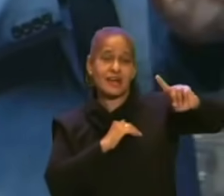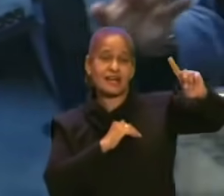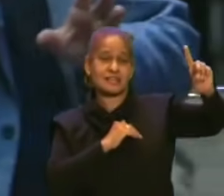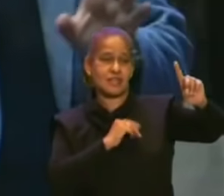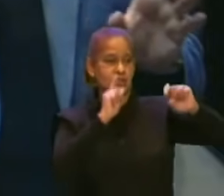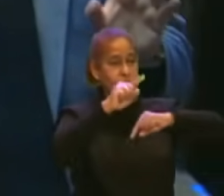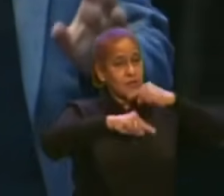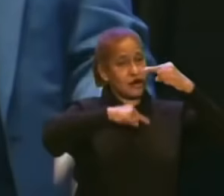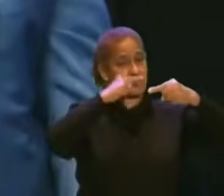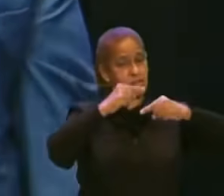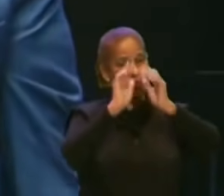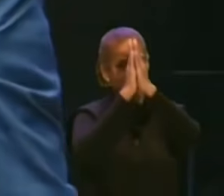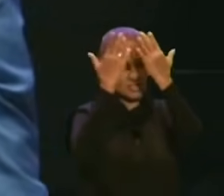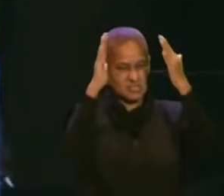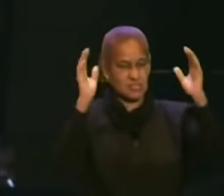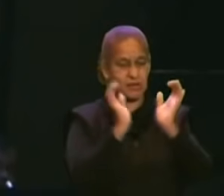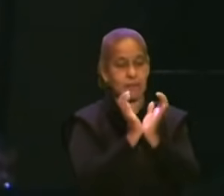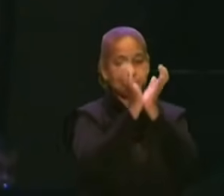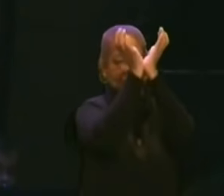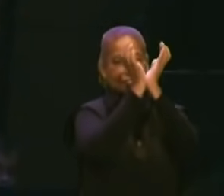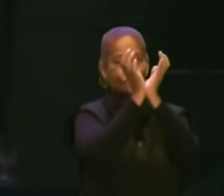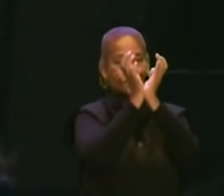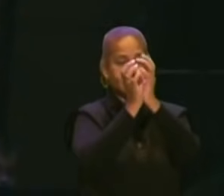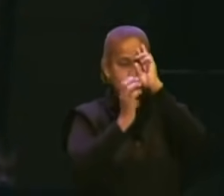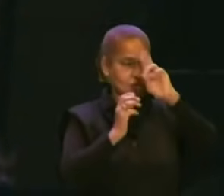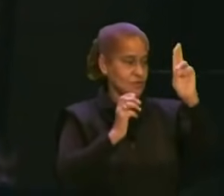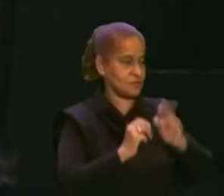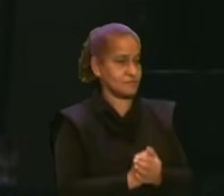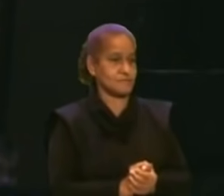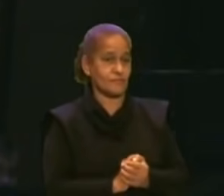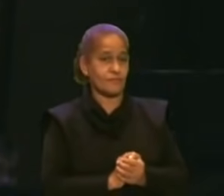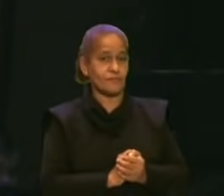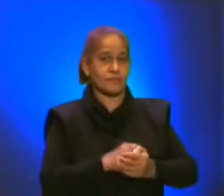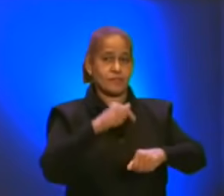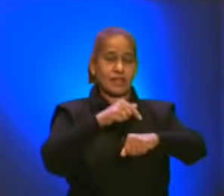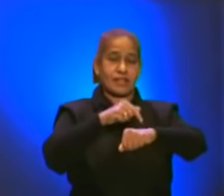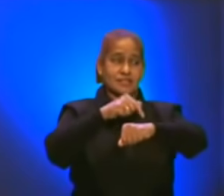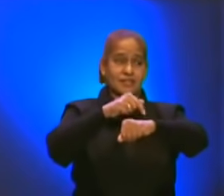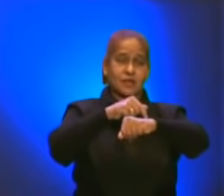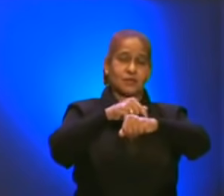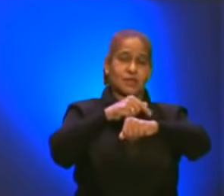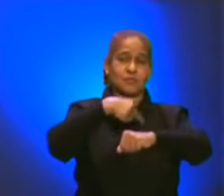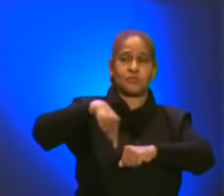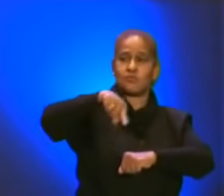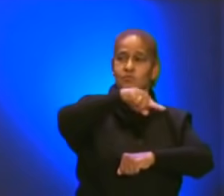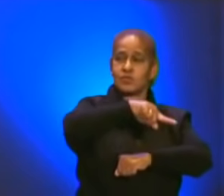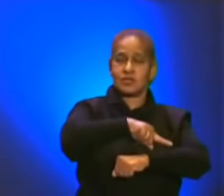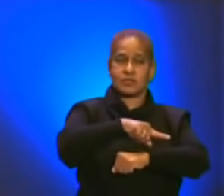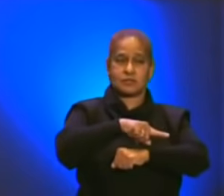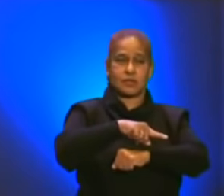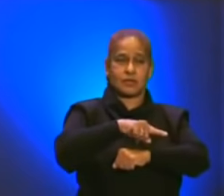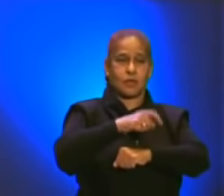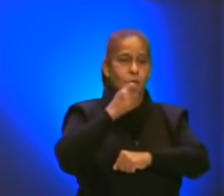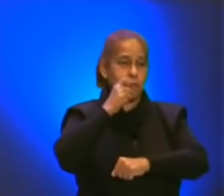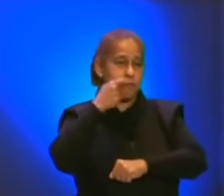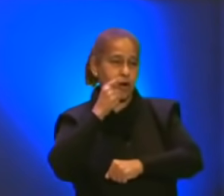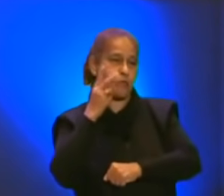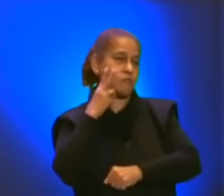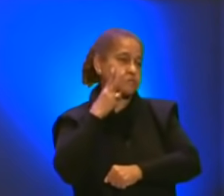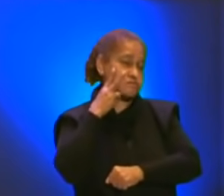logo depois a gente vai celebrar a ceia do Senhor. E esse é o tempo em que a gente pega o pão e o